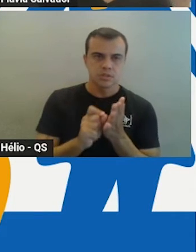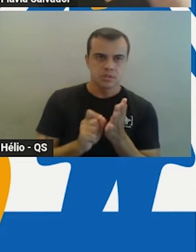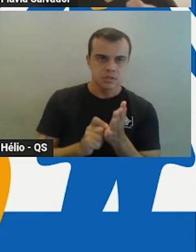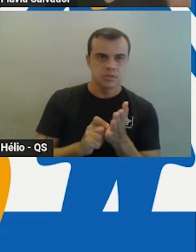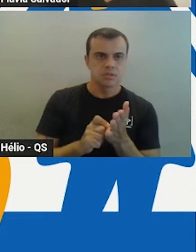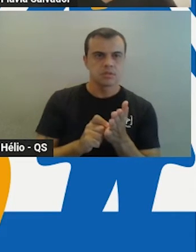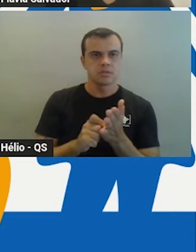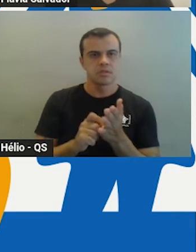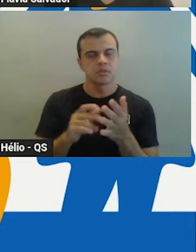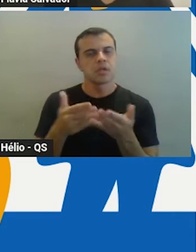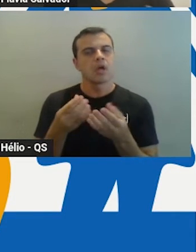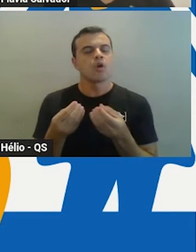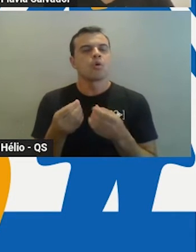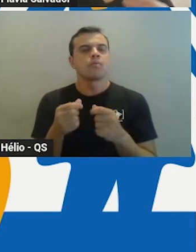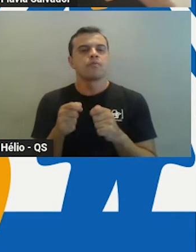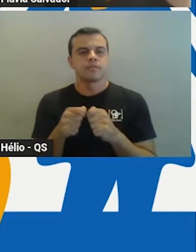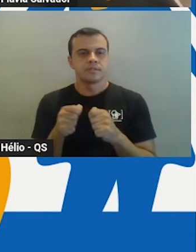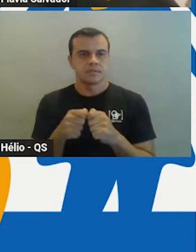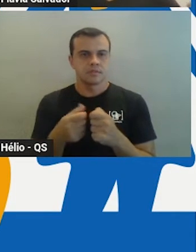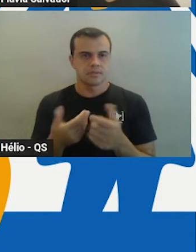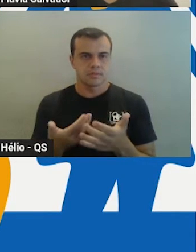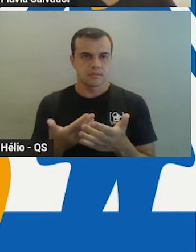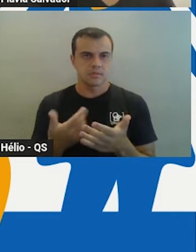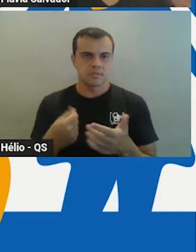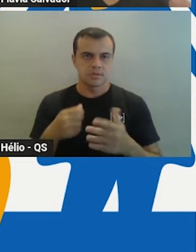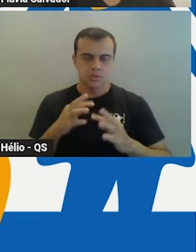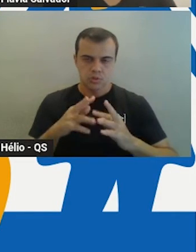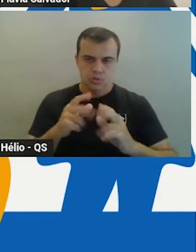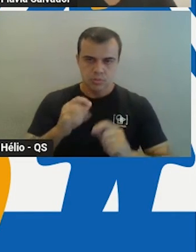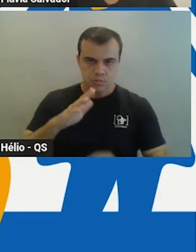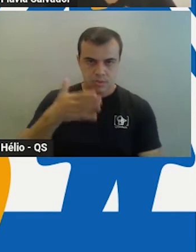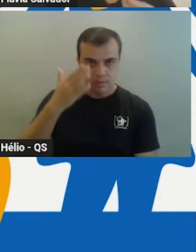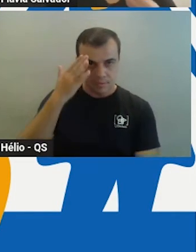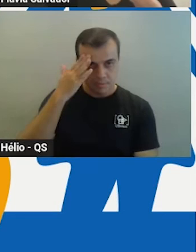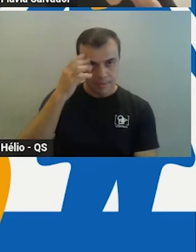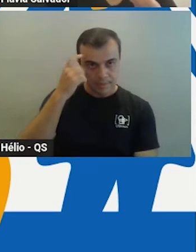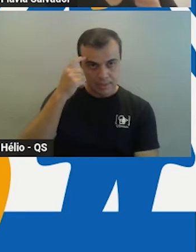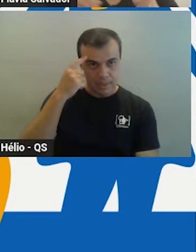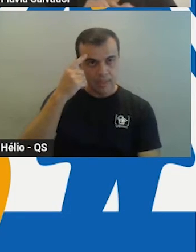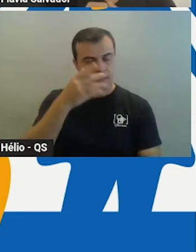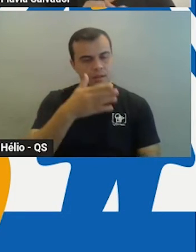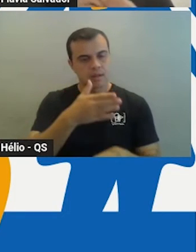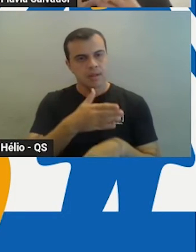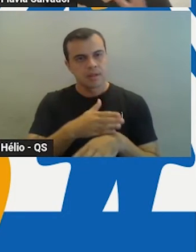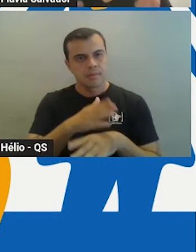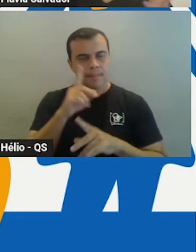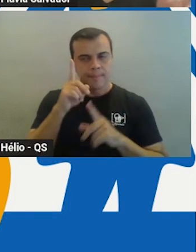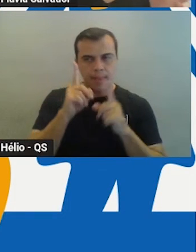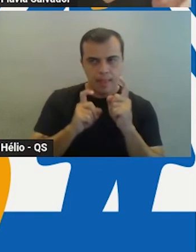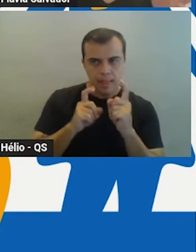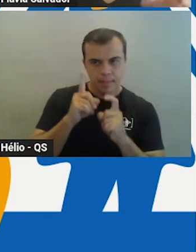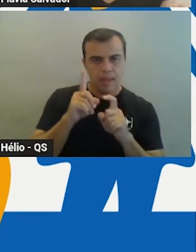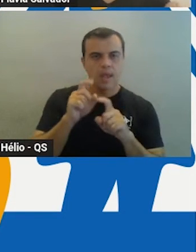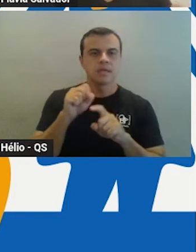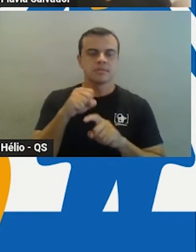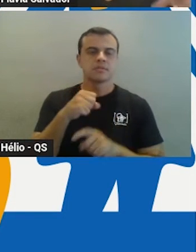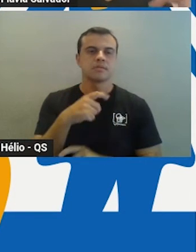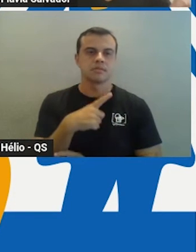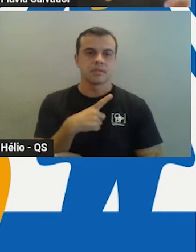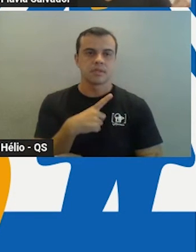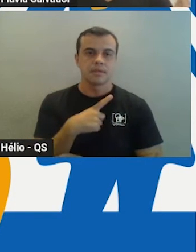E daí, como é que você vai fazer? Aí todo mundo já deve estar pensando, entra na mímica. Sim, tem essas